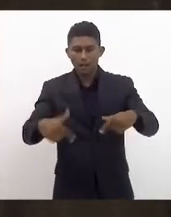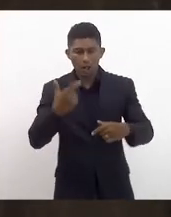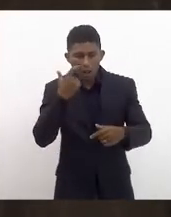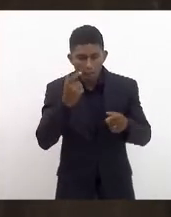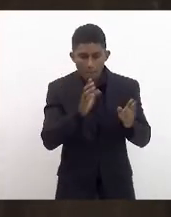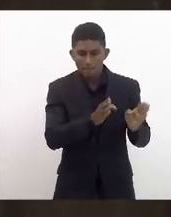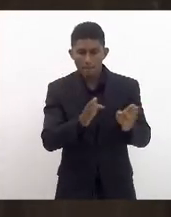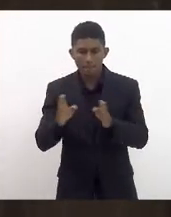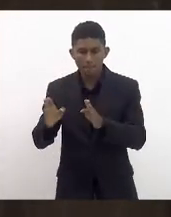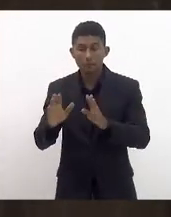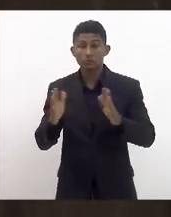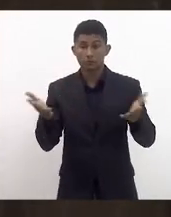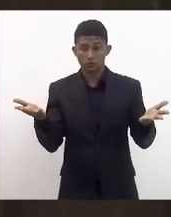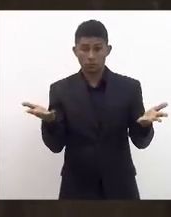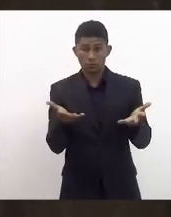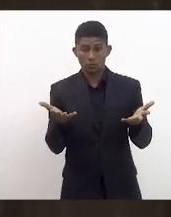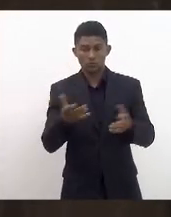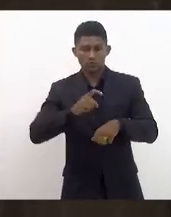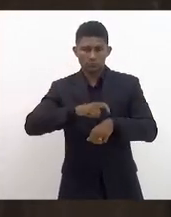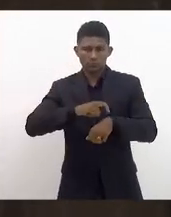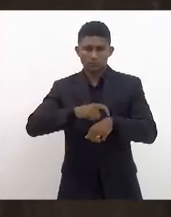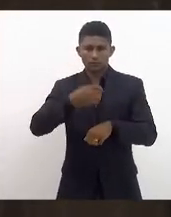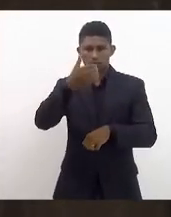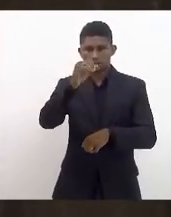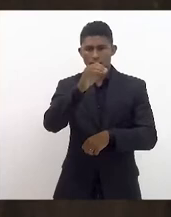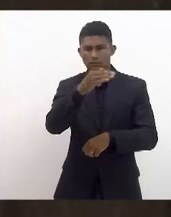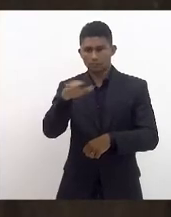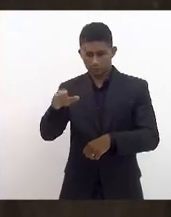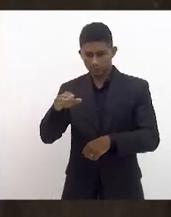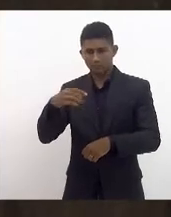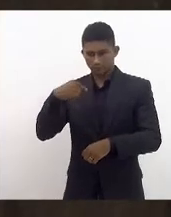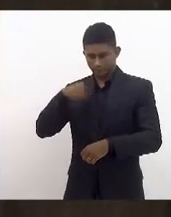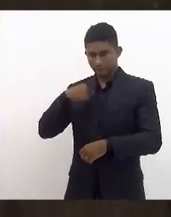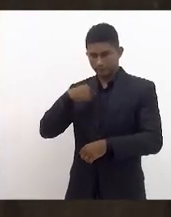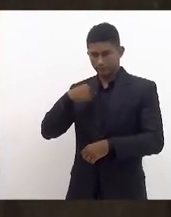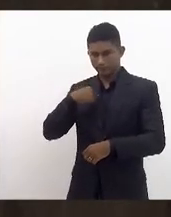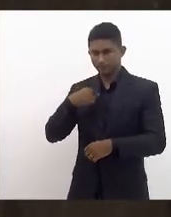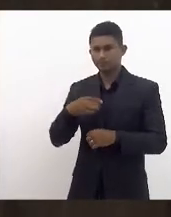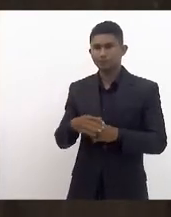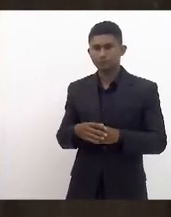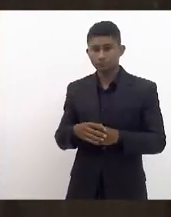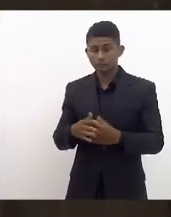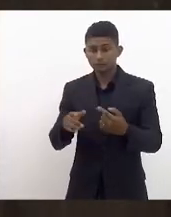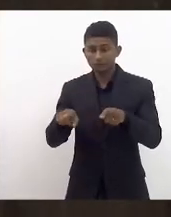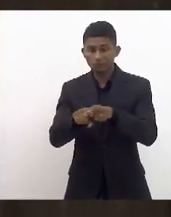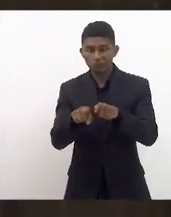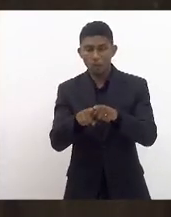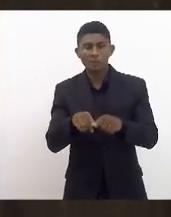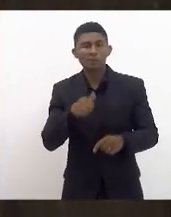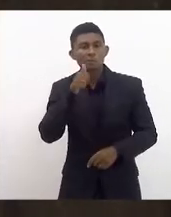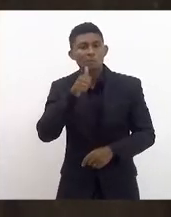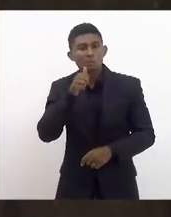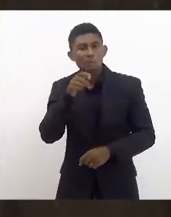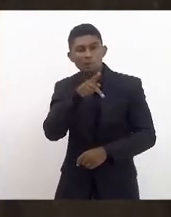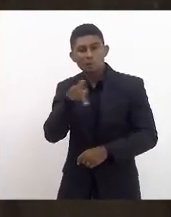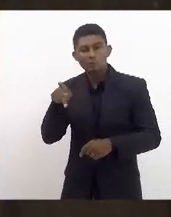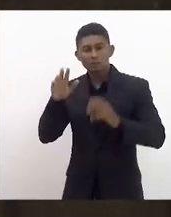às 10h30 da manhã, acompanhada da nossa presidente do